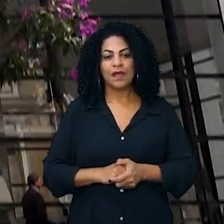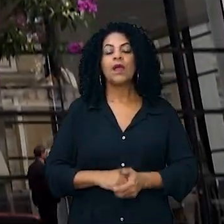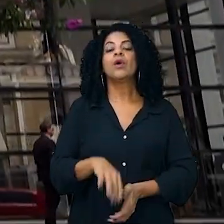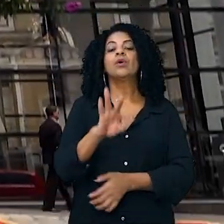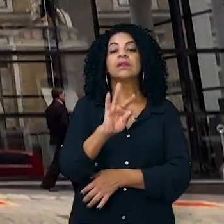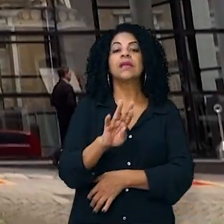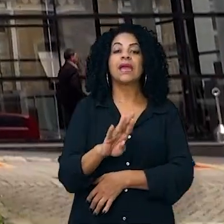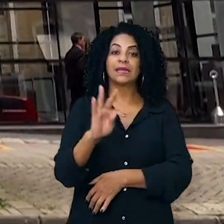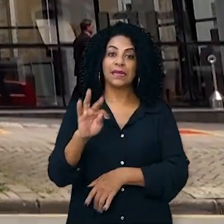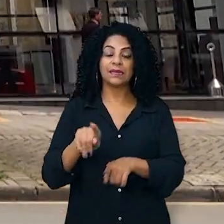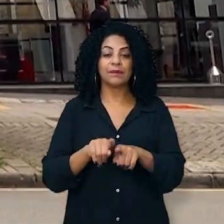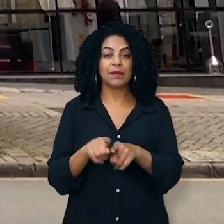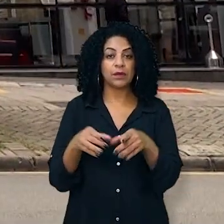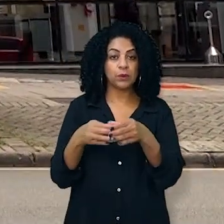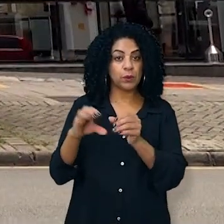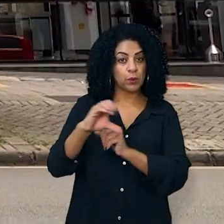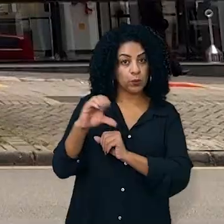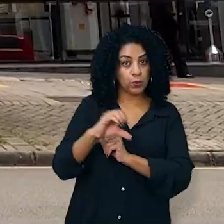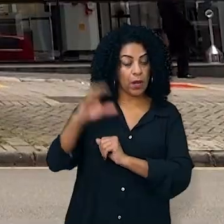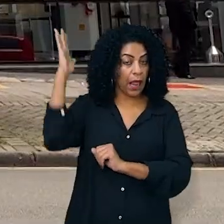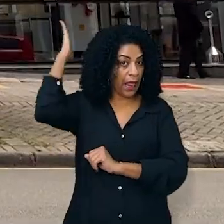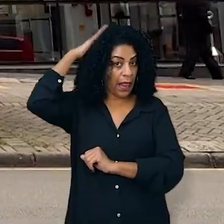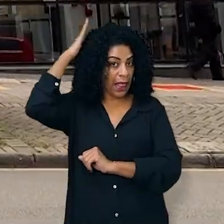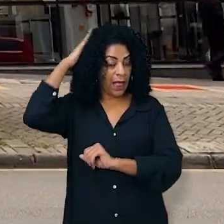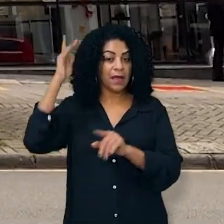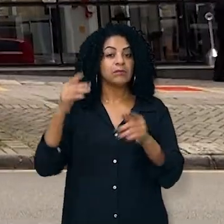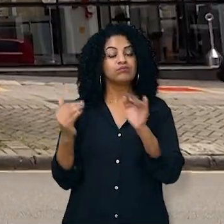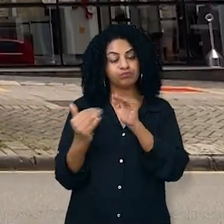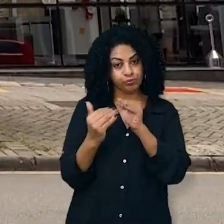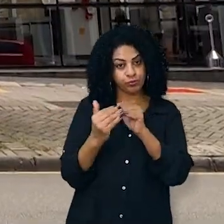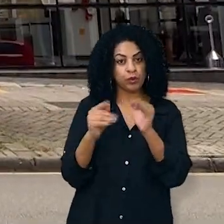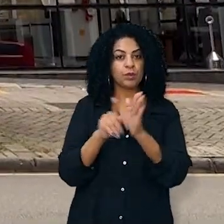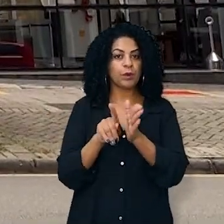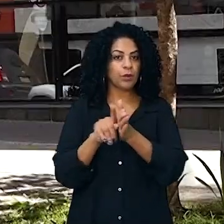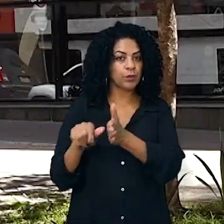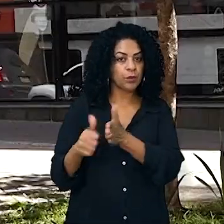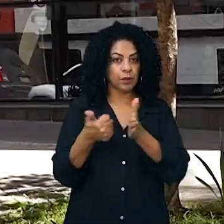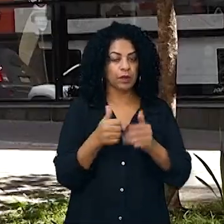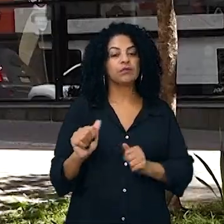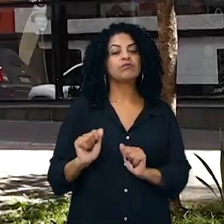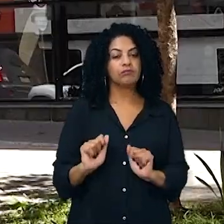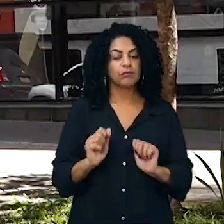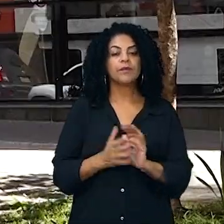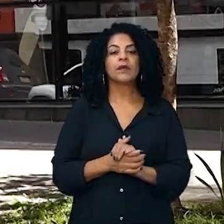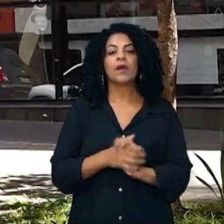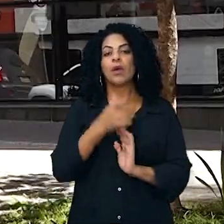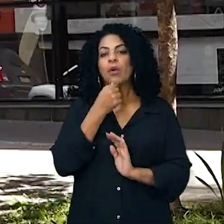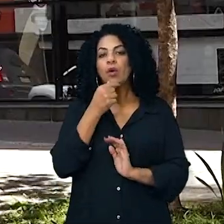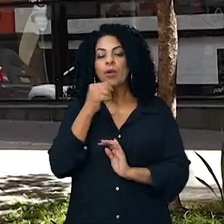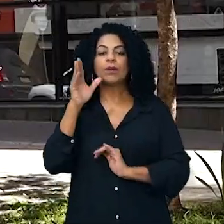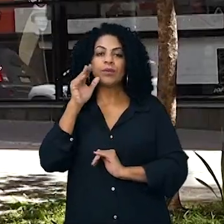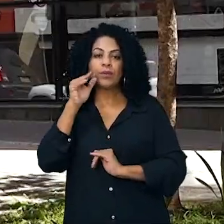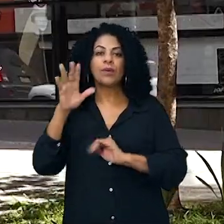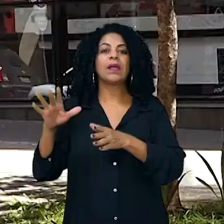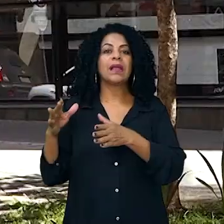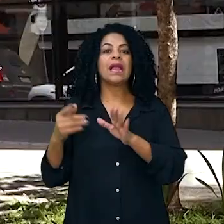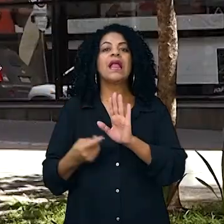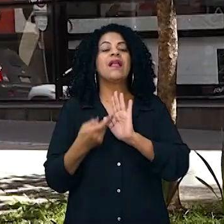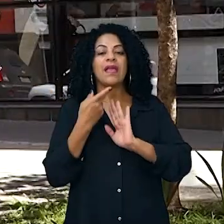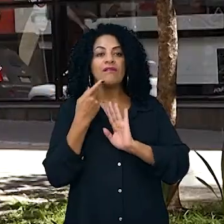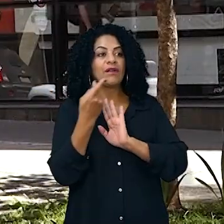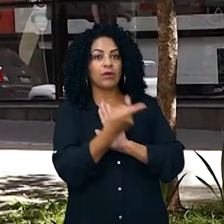do Trabalho da 9ª Região, no Paraná, concordou com o entendimento de primeiro grau de que o empregado deu uma justificativa